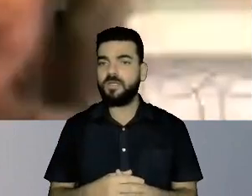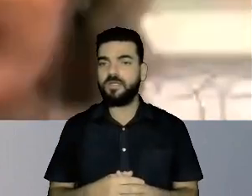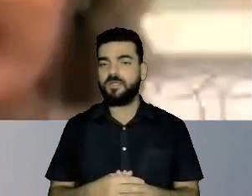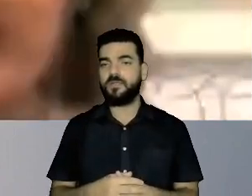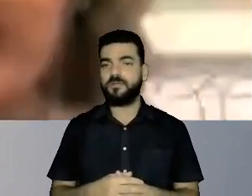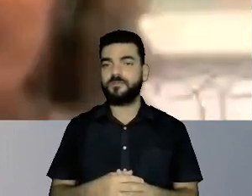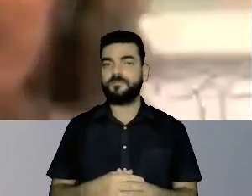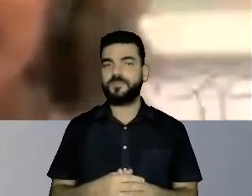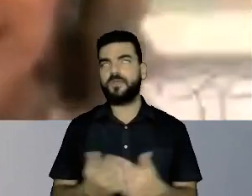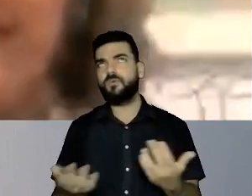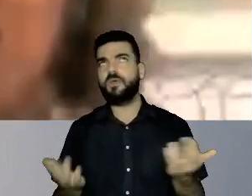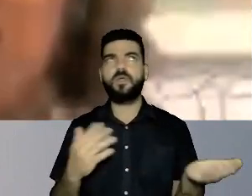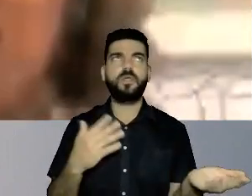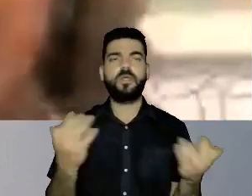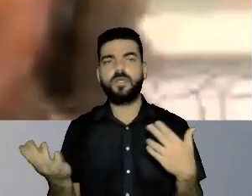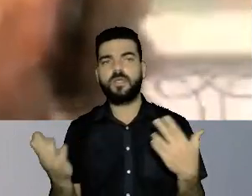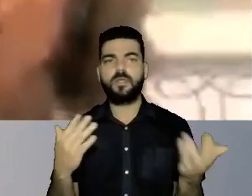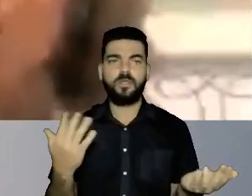não têm